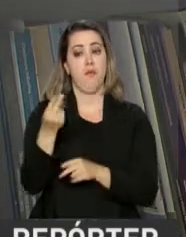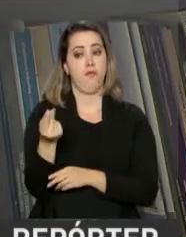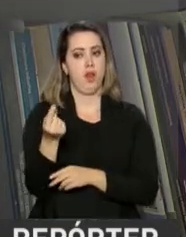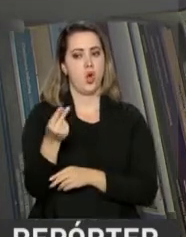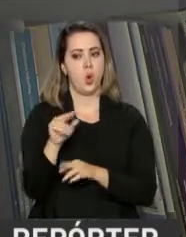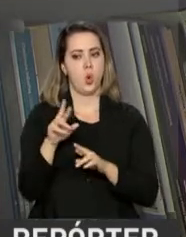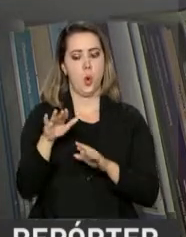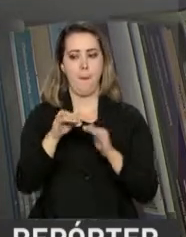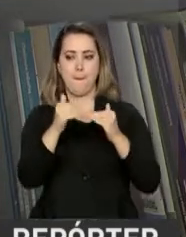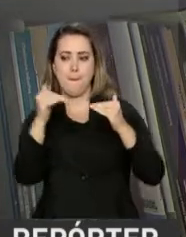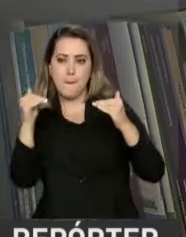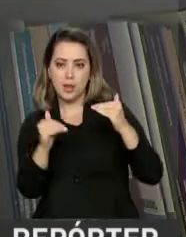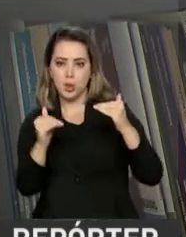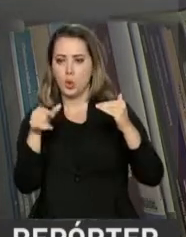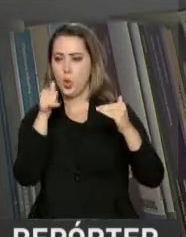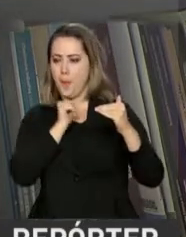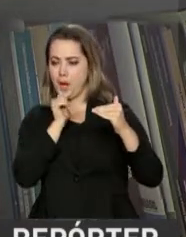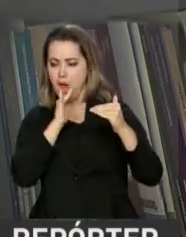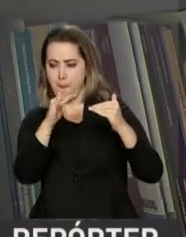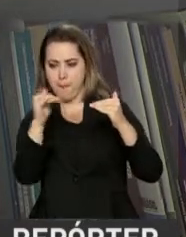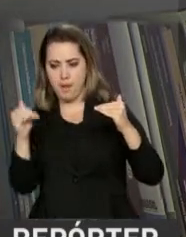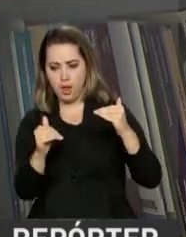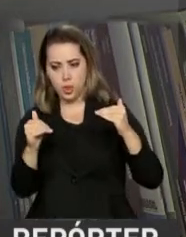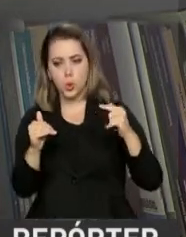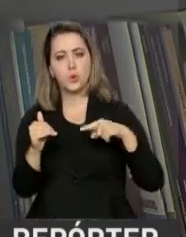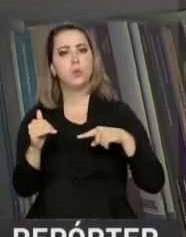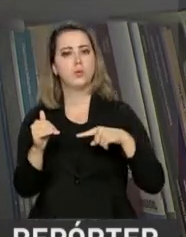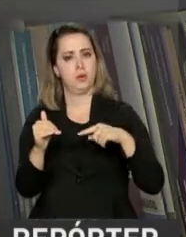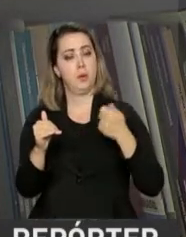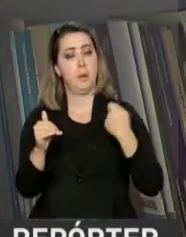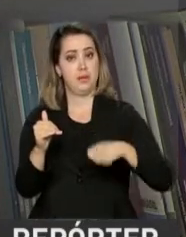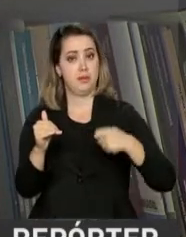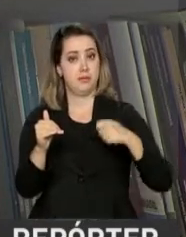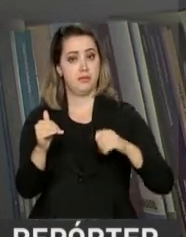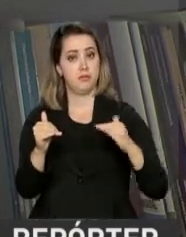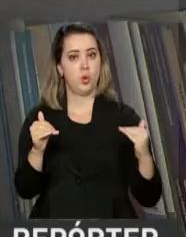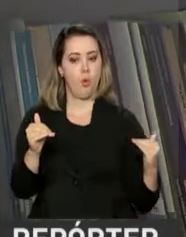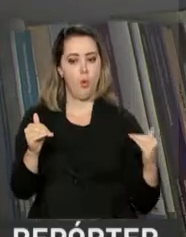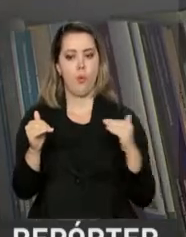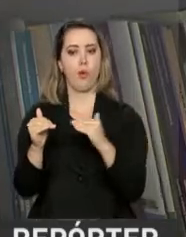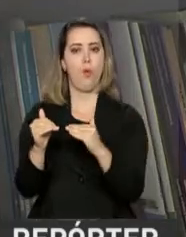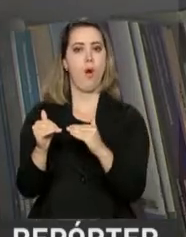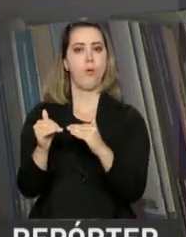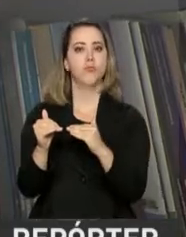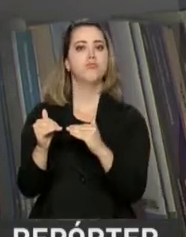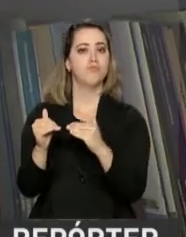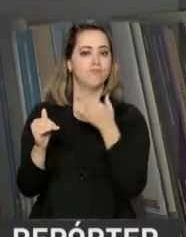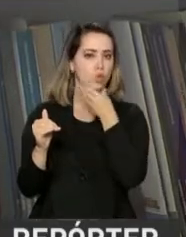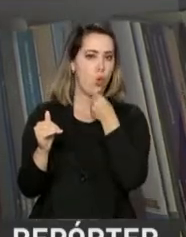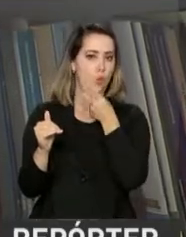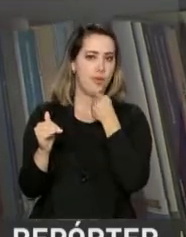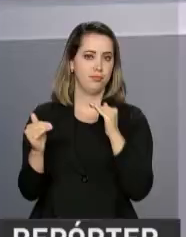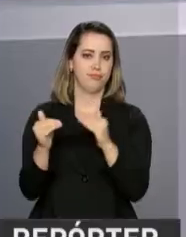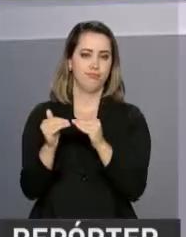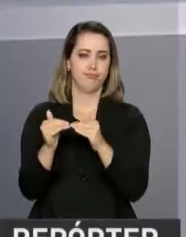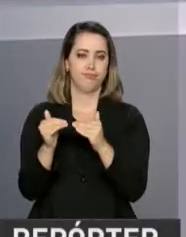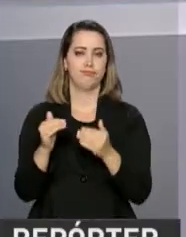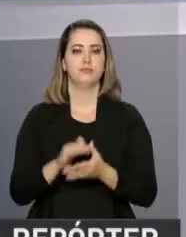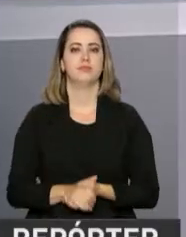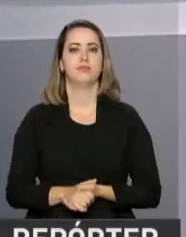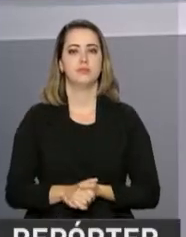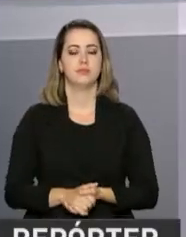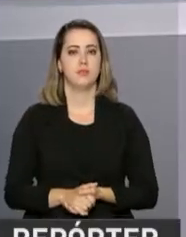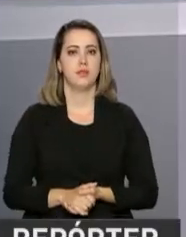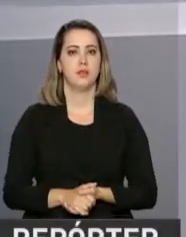menor ou seja o valor que está sendo cobrado de forma menor seja o valor válido para homem e para a mulher